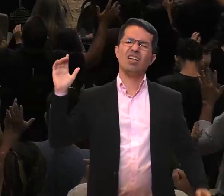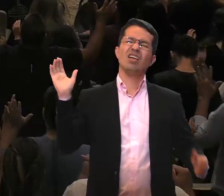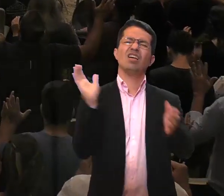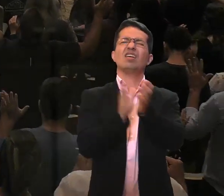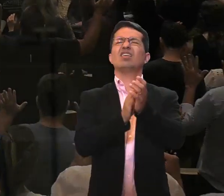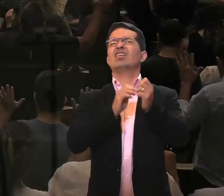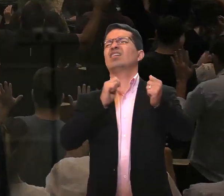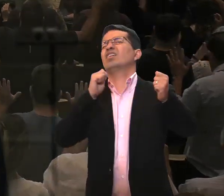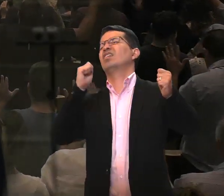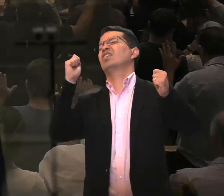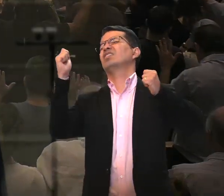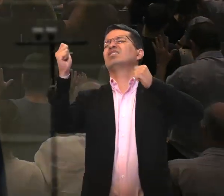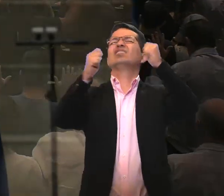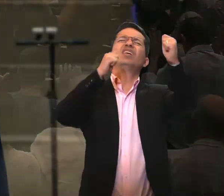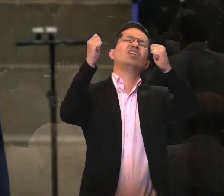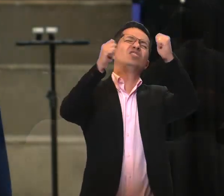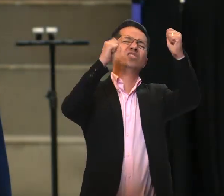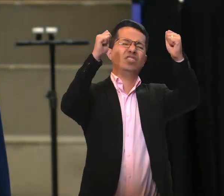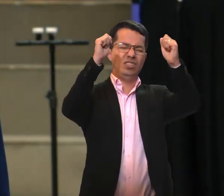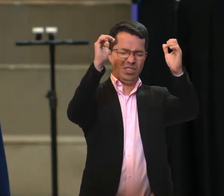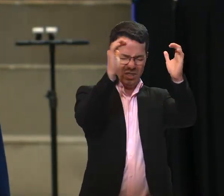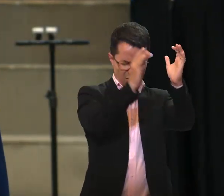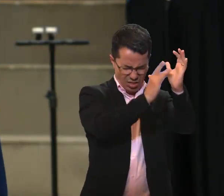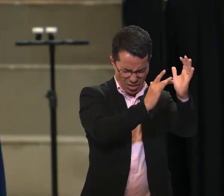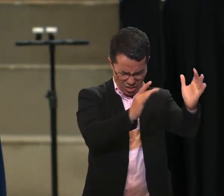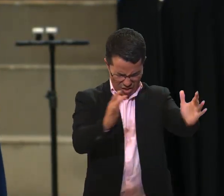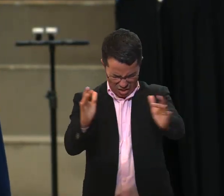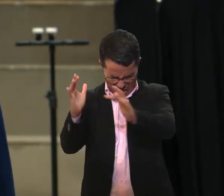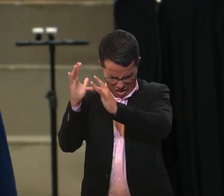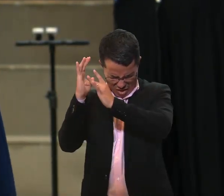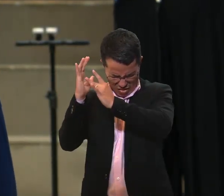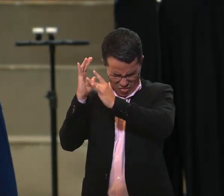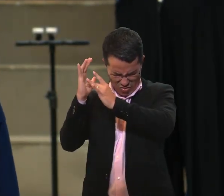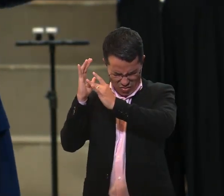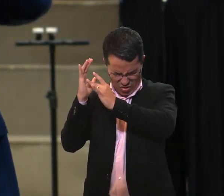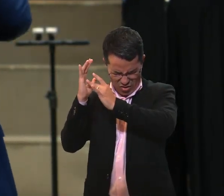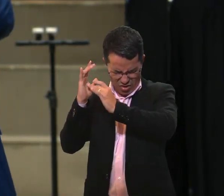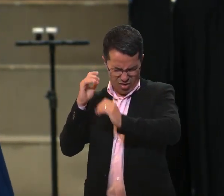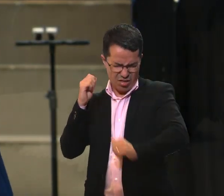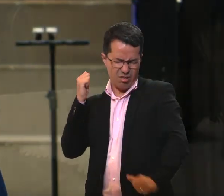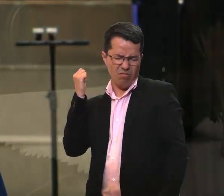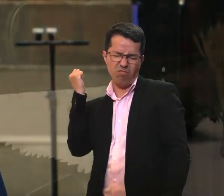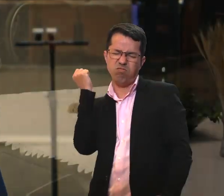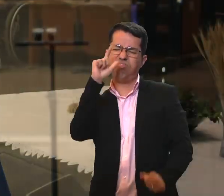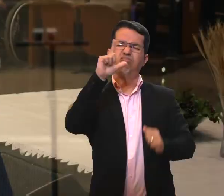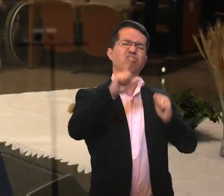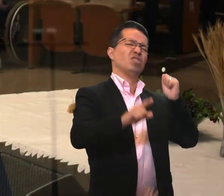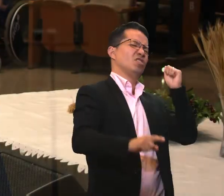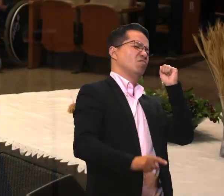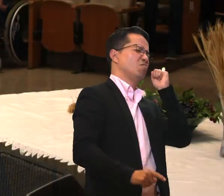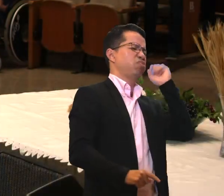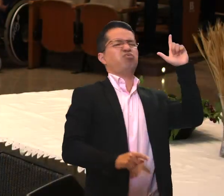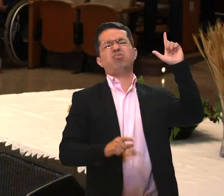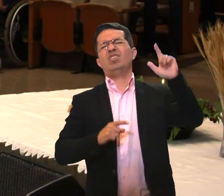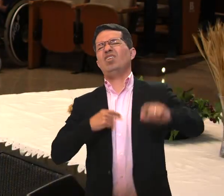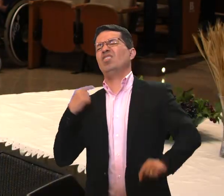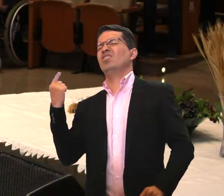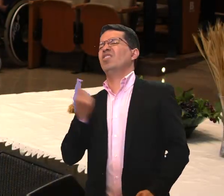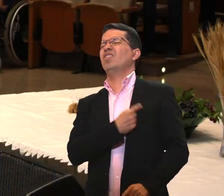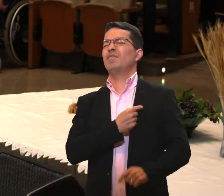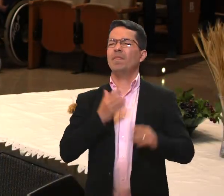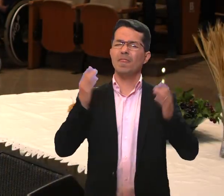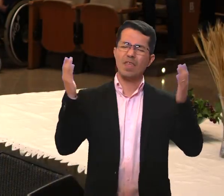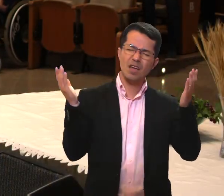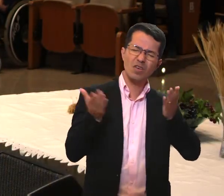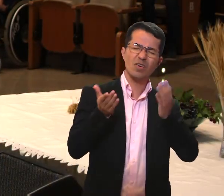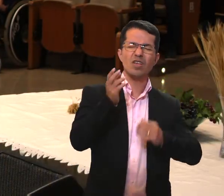aleluia, porque Jesus, Ele venceu. Nós queremos clamar, Pai, na autoridade do nome de Jesus,